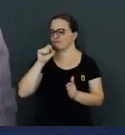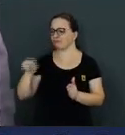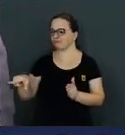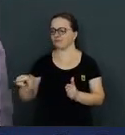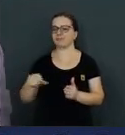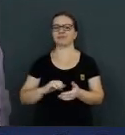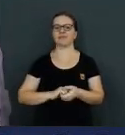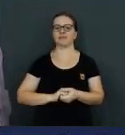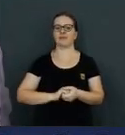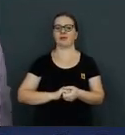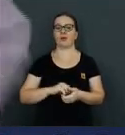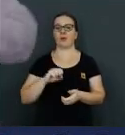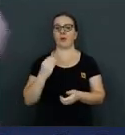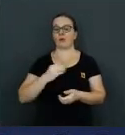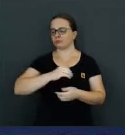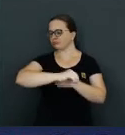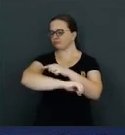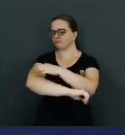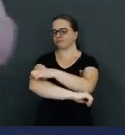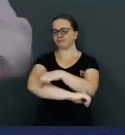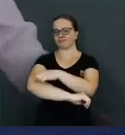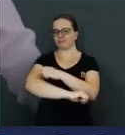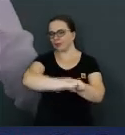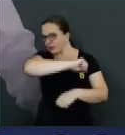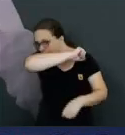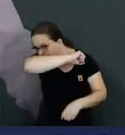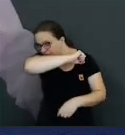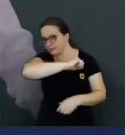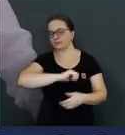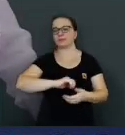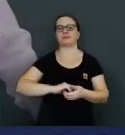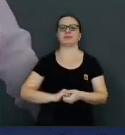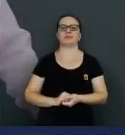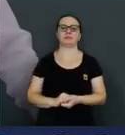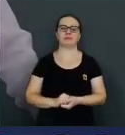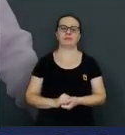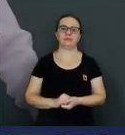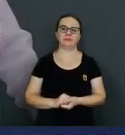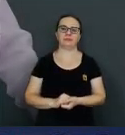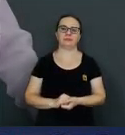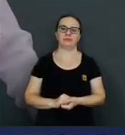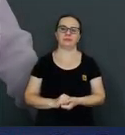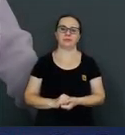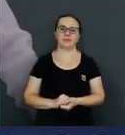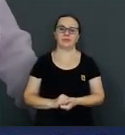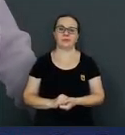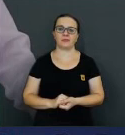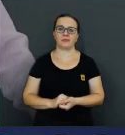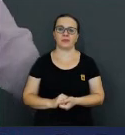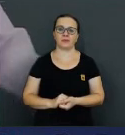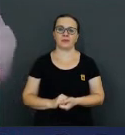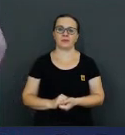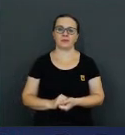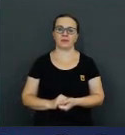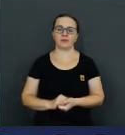Atchum! Pronto, ninguém vai segurar na sua dobra do cotovelo, tá? Para proteger os irmãos, tá bom? E se